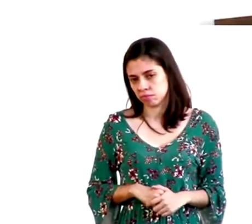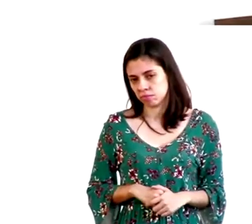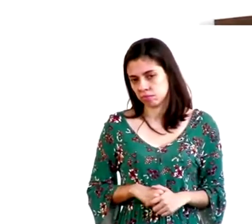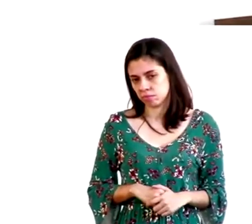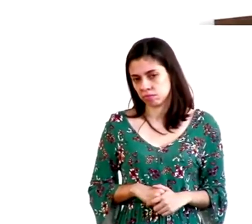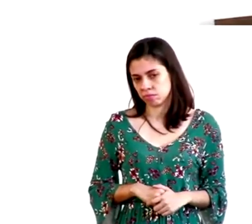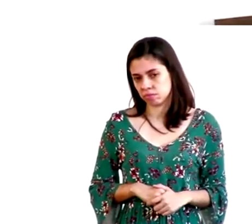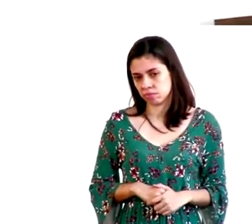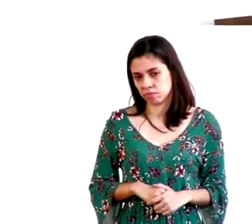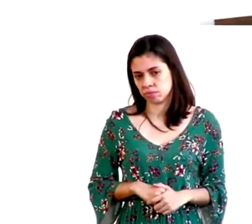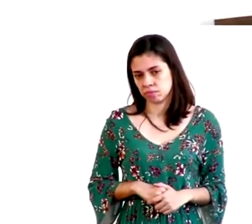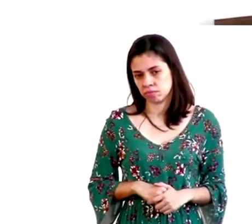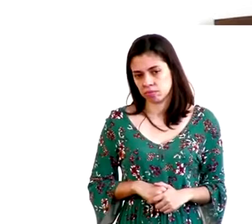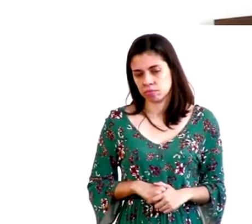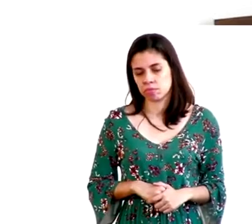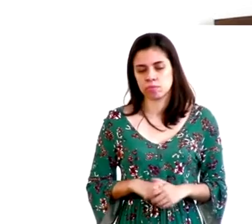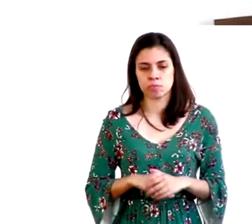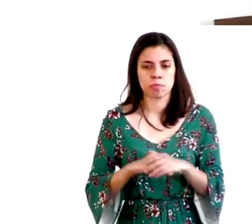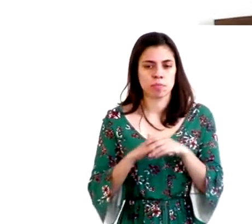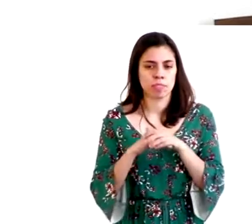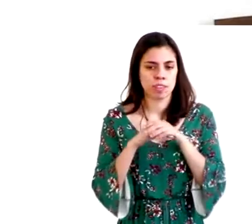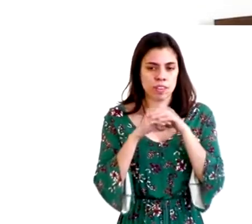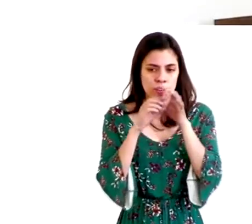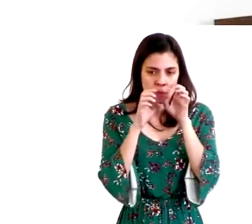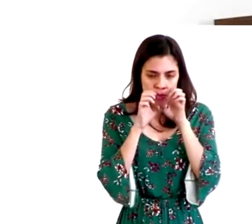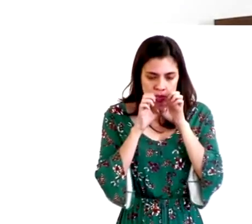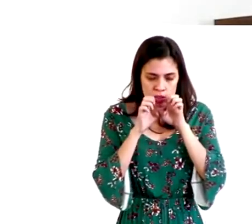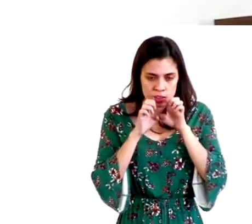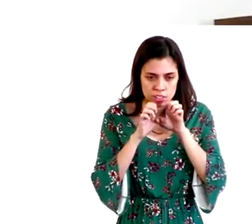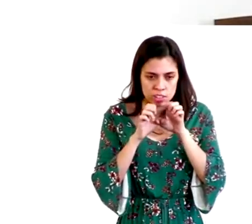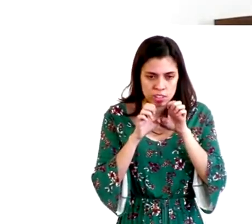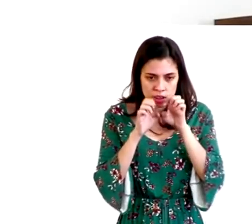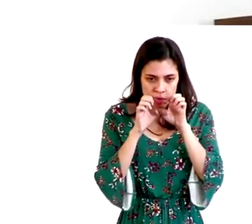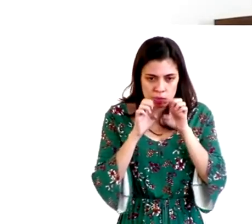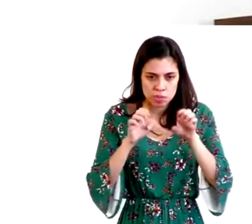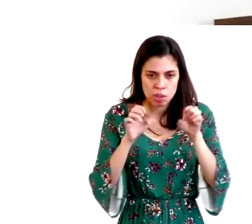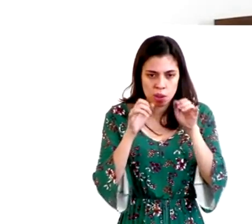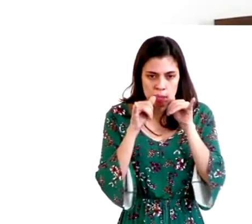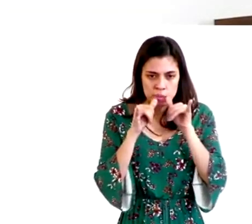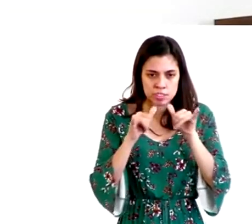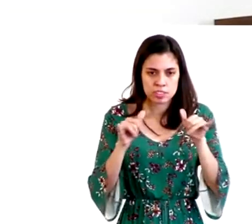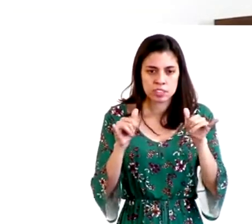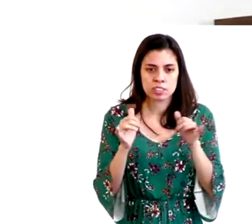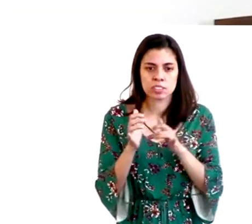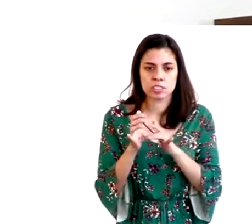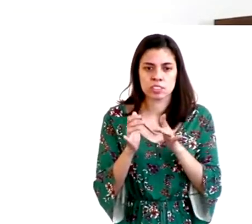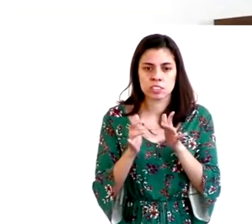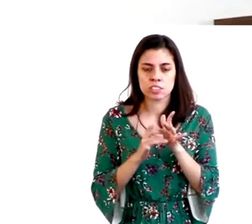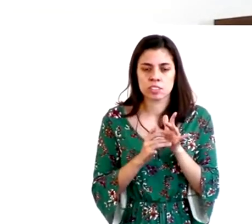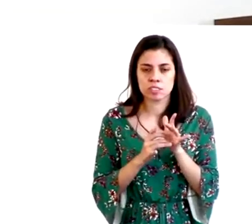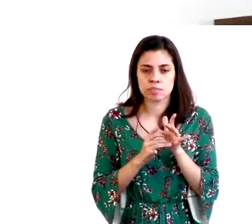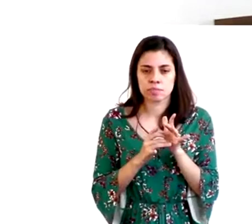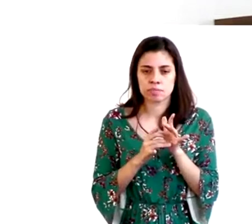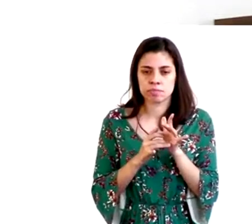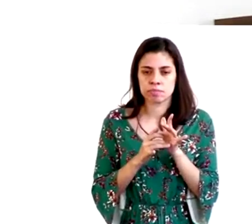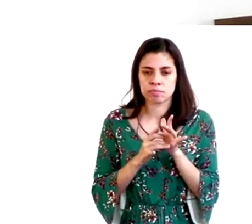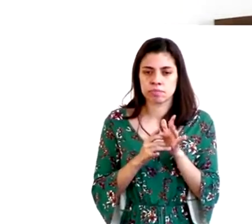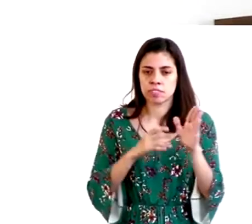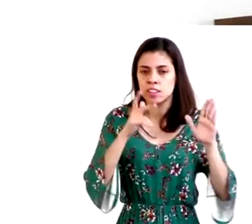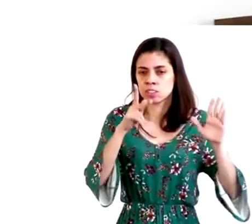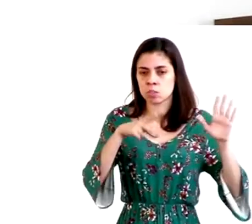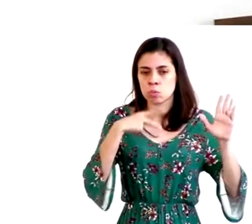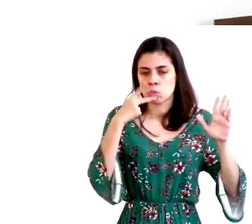Mas eis aí a mensagem do reino de Deus. Em Jesus Cristo, as profecias